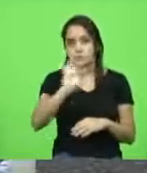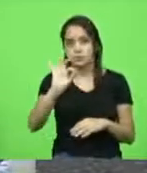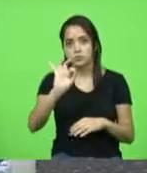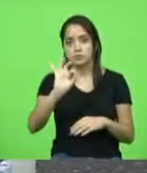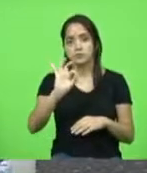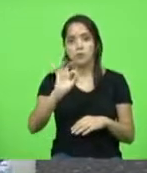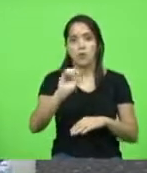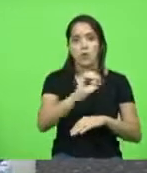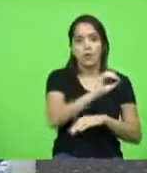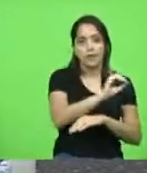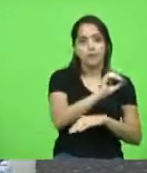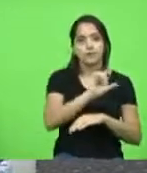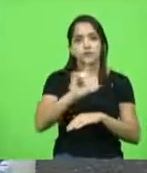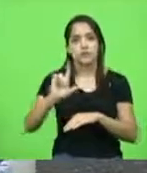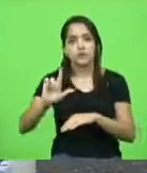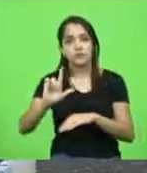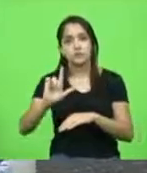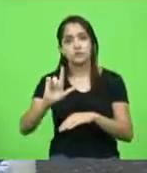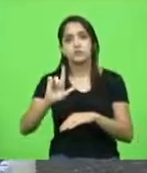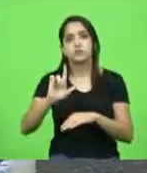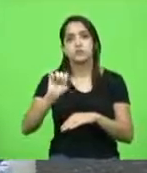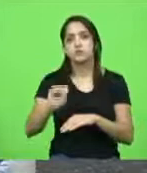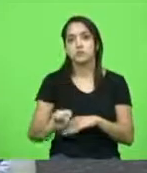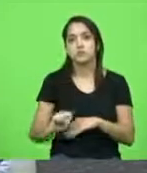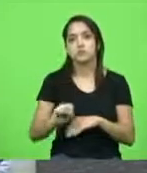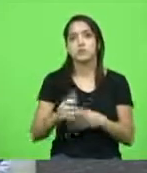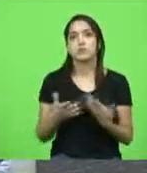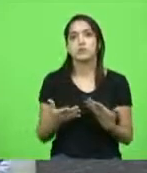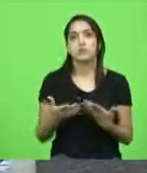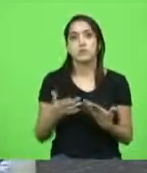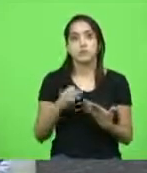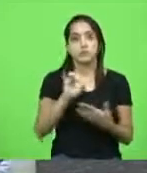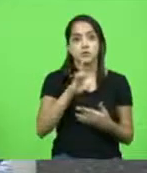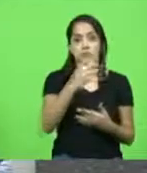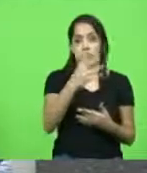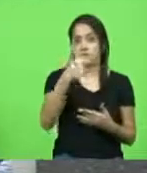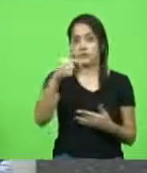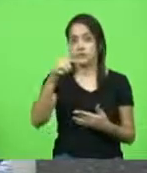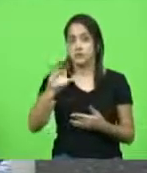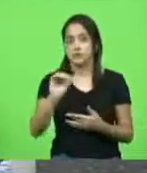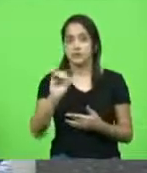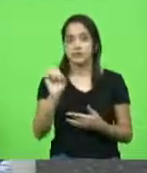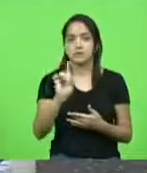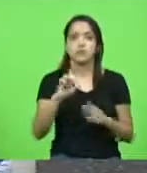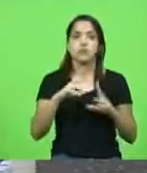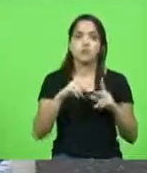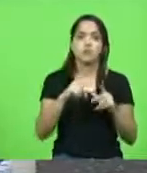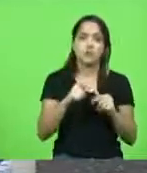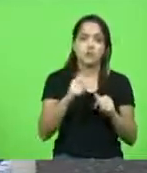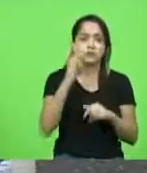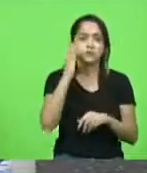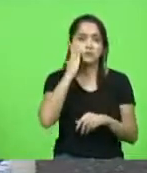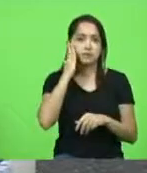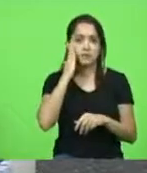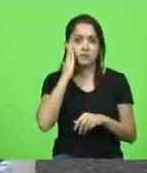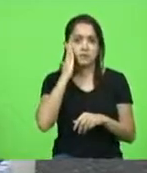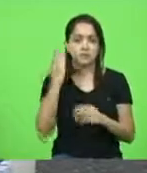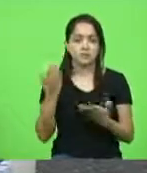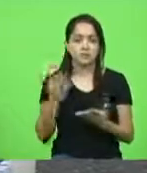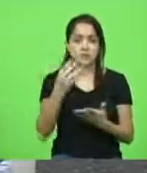Estado Ah e não apenas a 470 todos nós entendemos que a